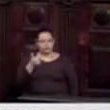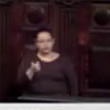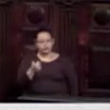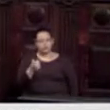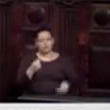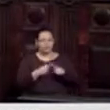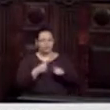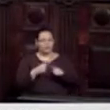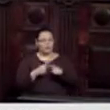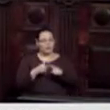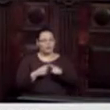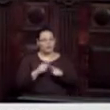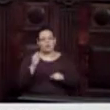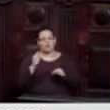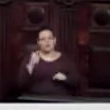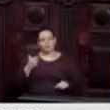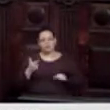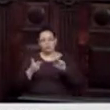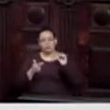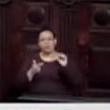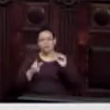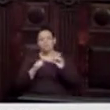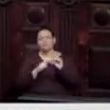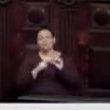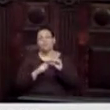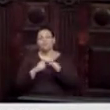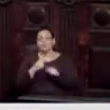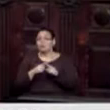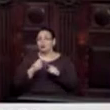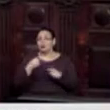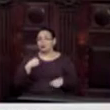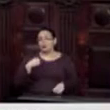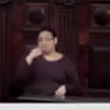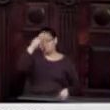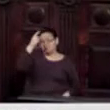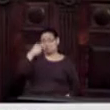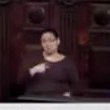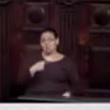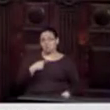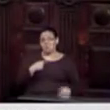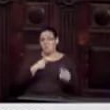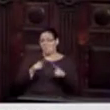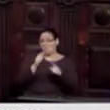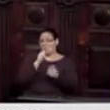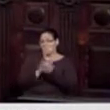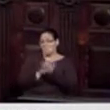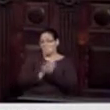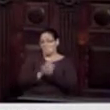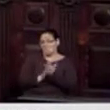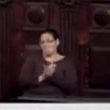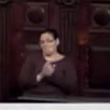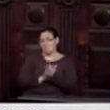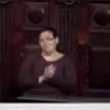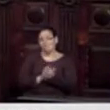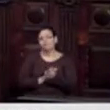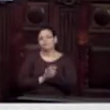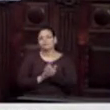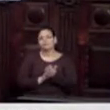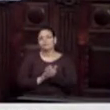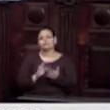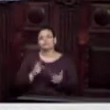estar significando nenhuma ameaça. E eu concordo com as pessoas aqui o seguinte: a brutalidade tem